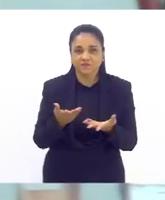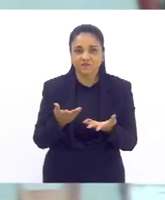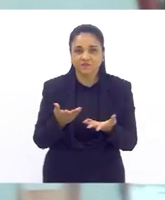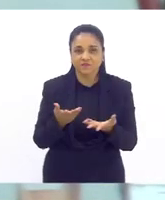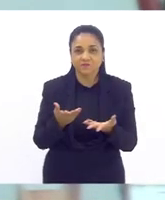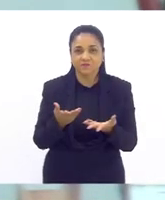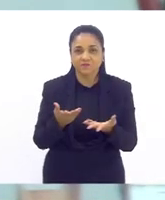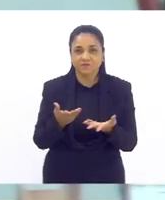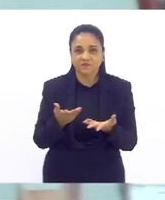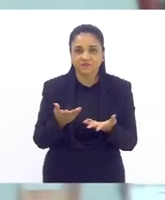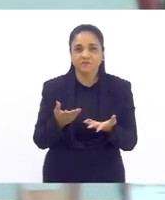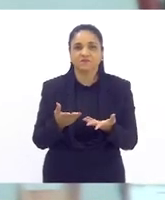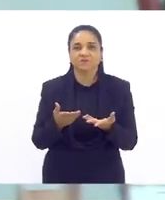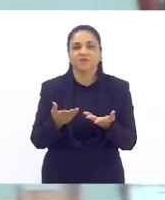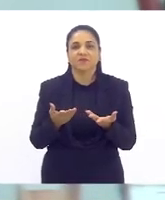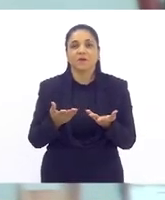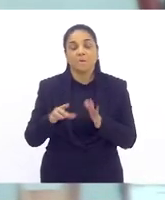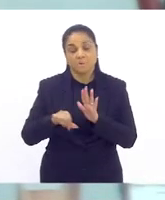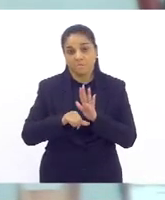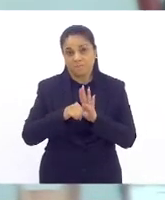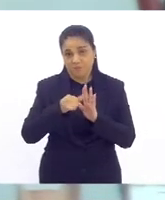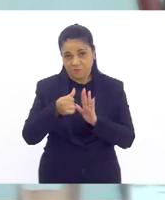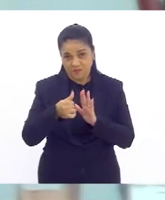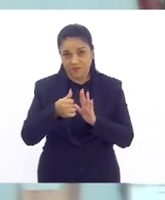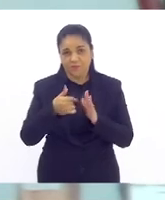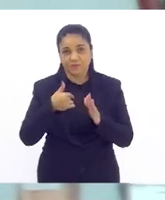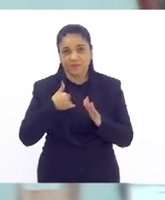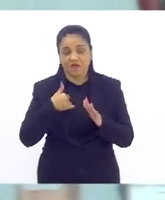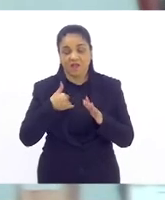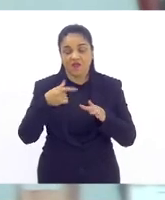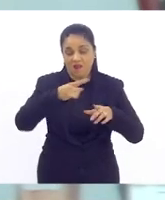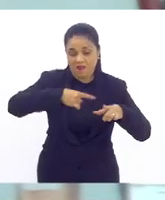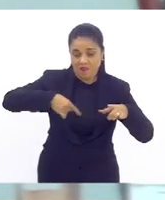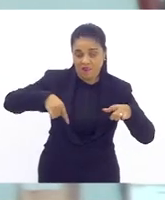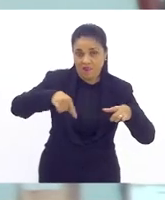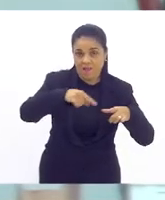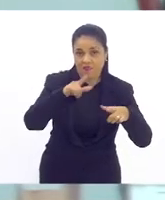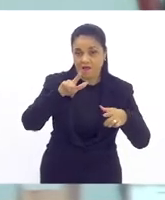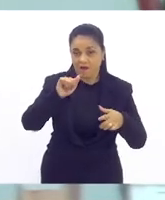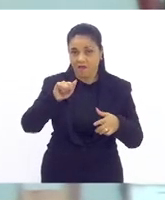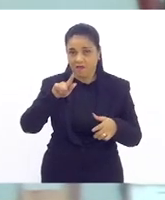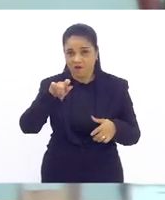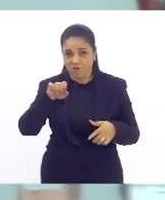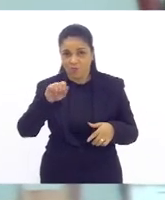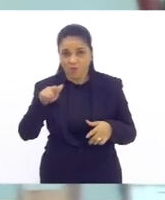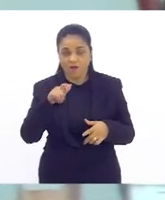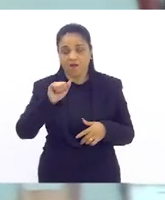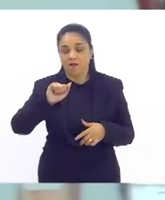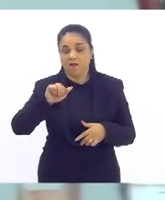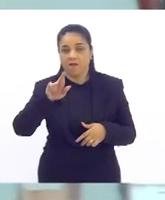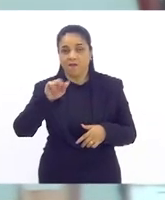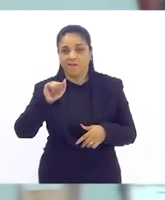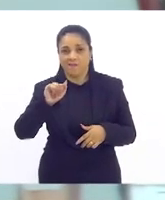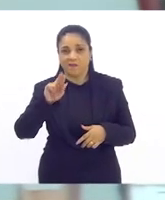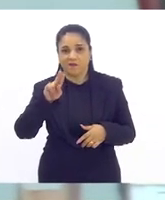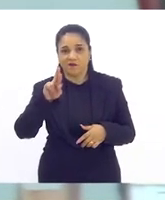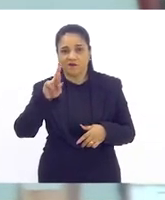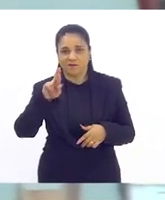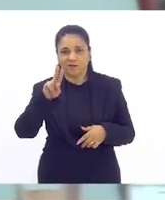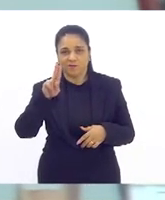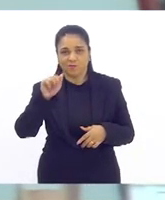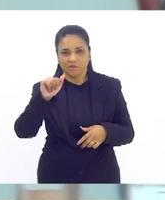o vamos lá primeiro o Lagoa de Araruama tem acompanhado a gente tem tá em 40%